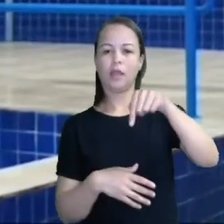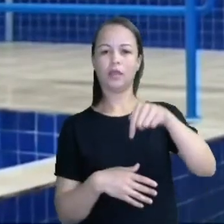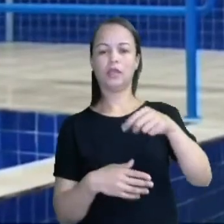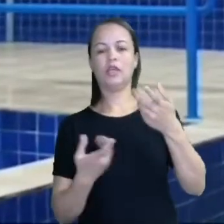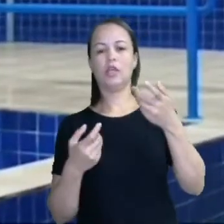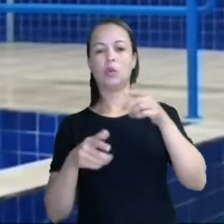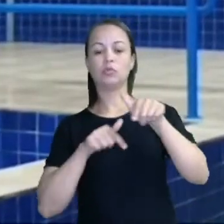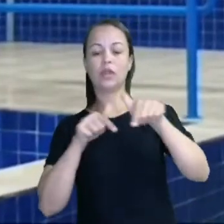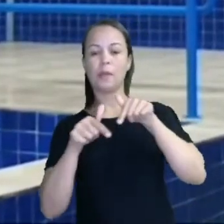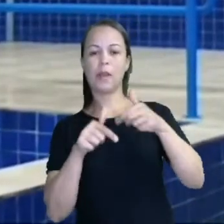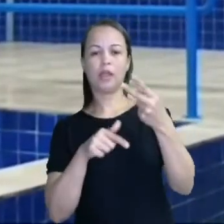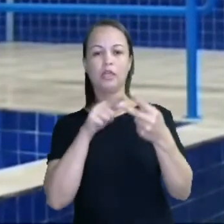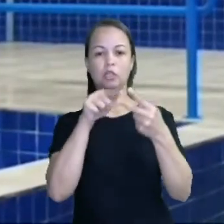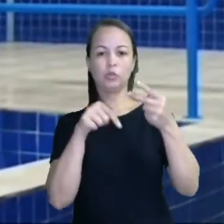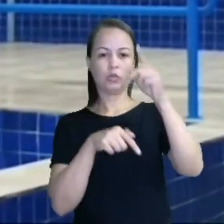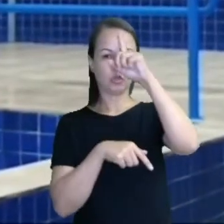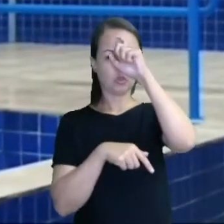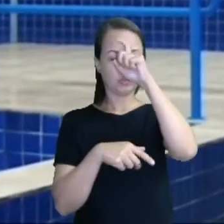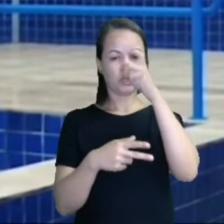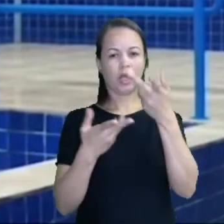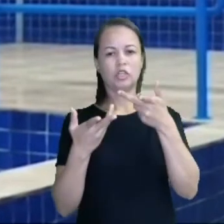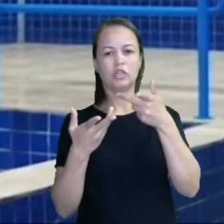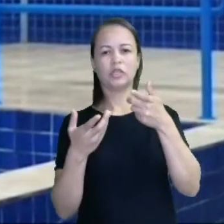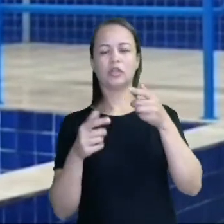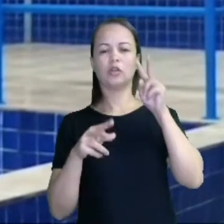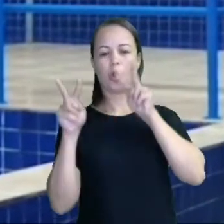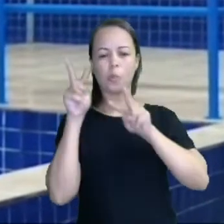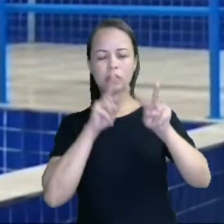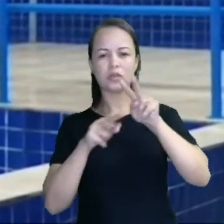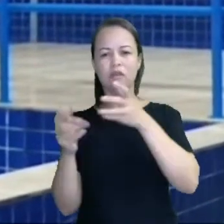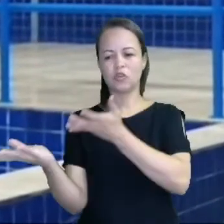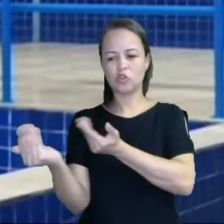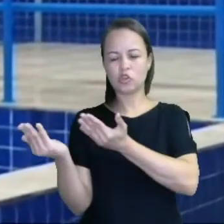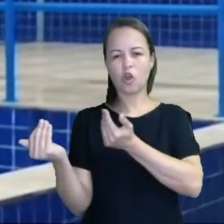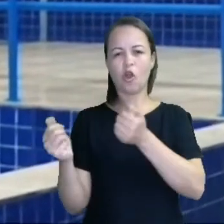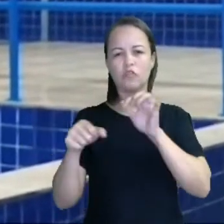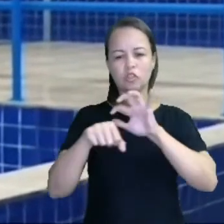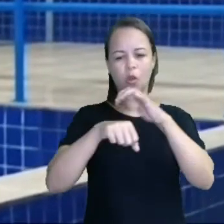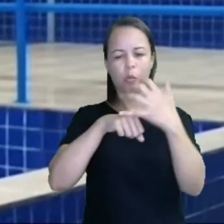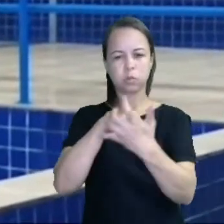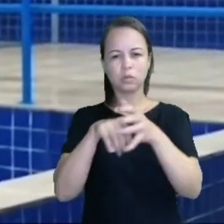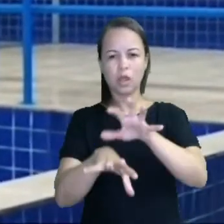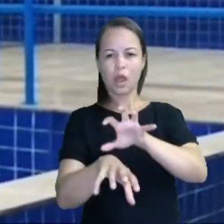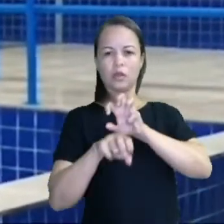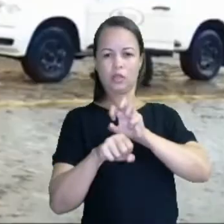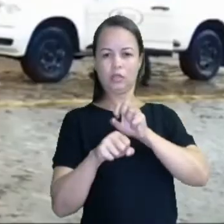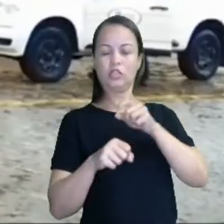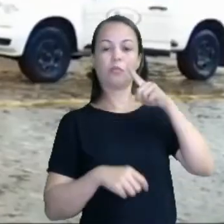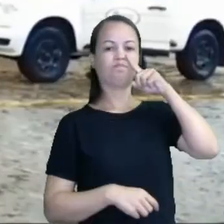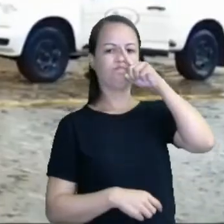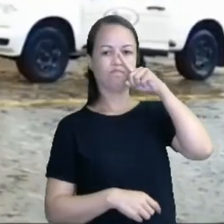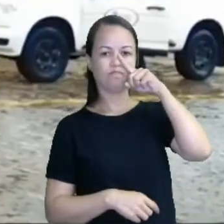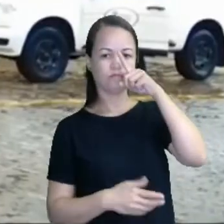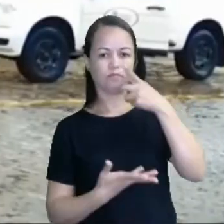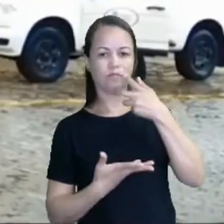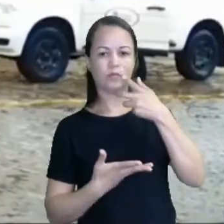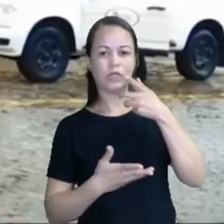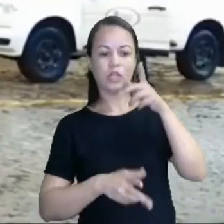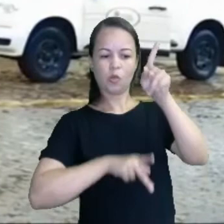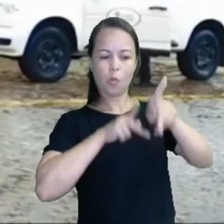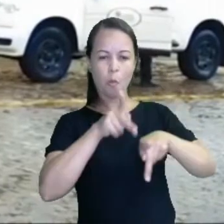observamos muita diferença na idade desses pacientes que estão sendo infectados e que estão se agravando. É um público